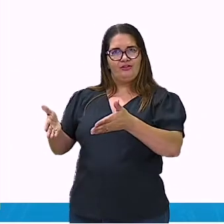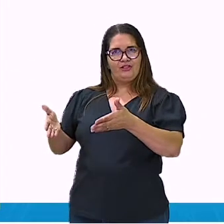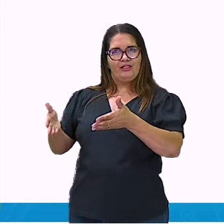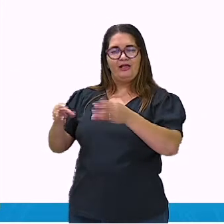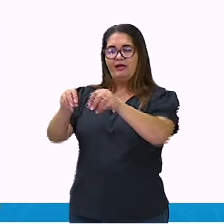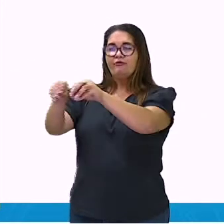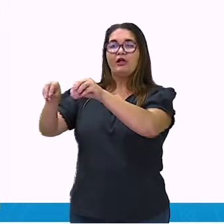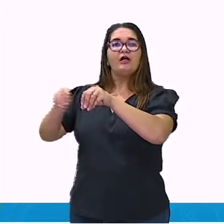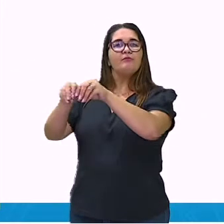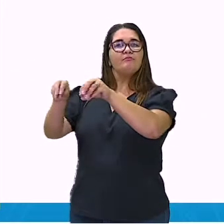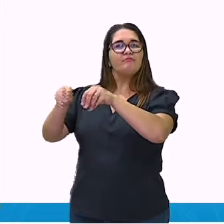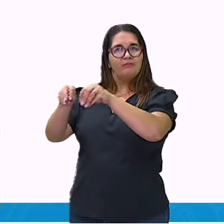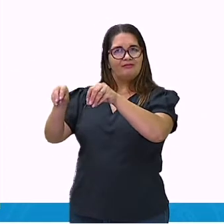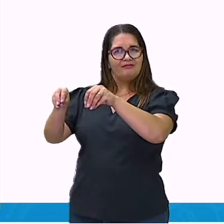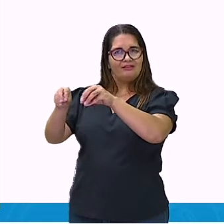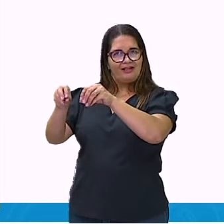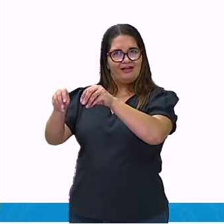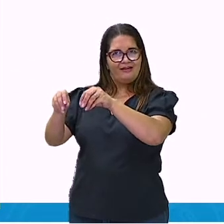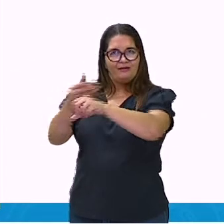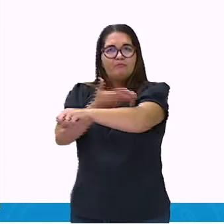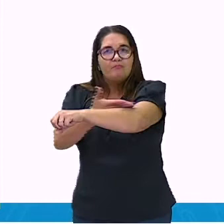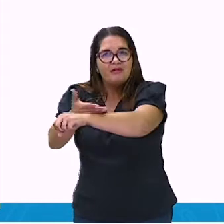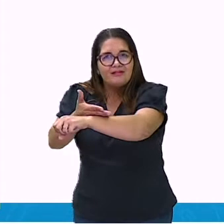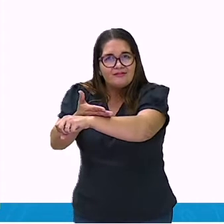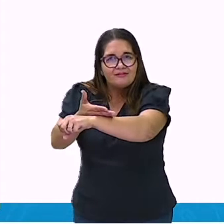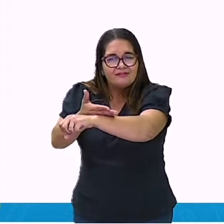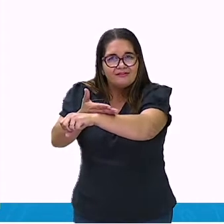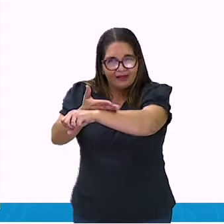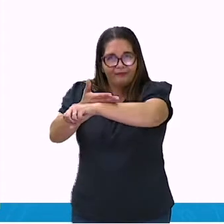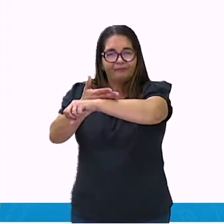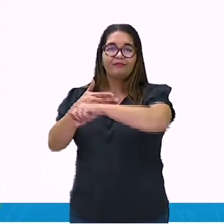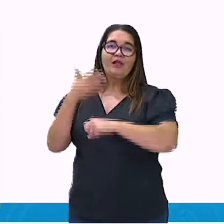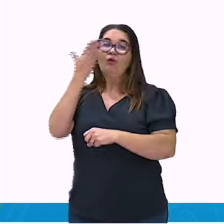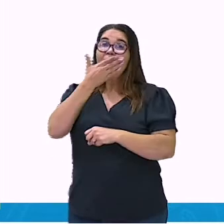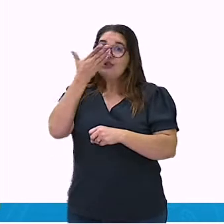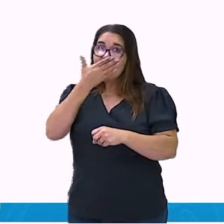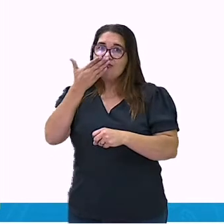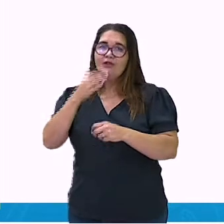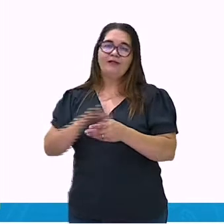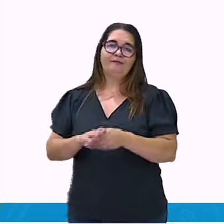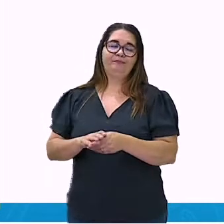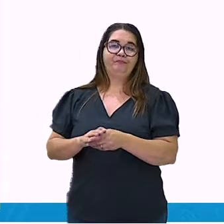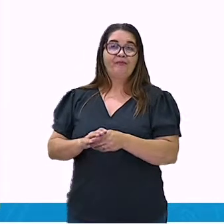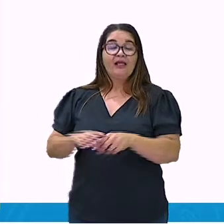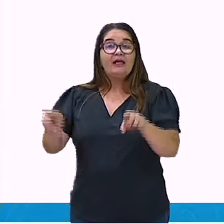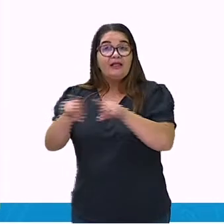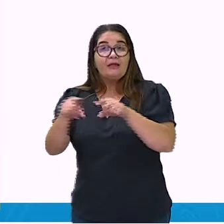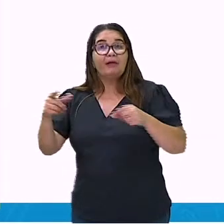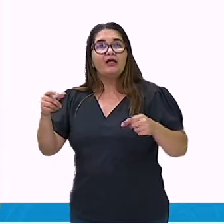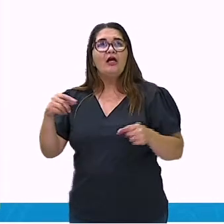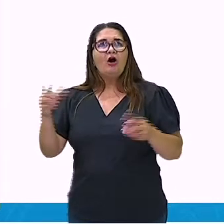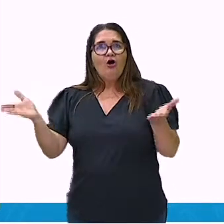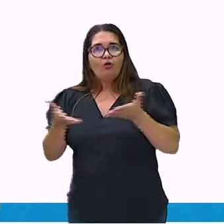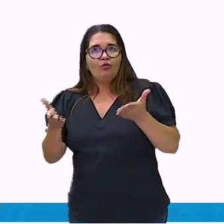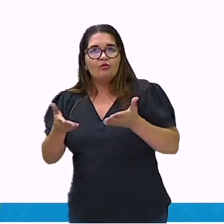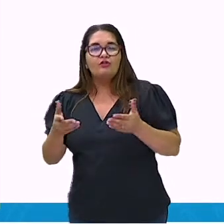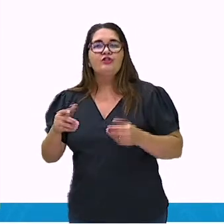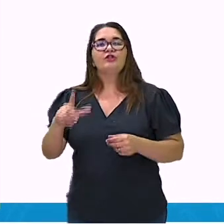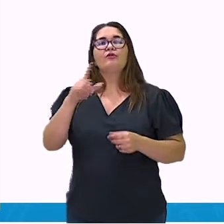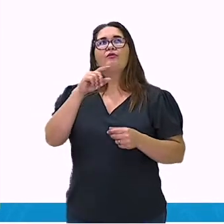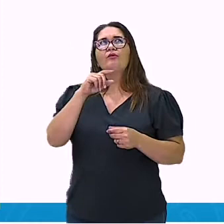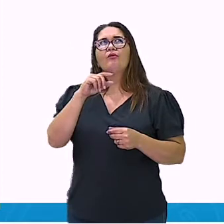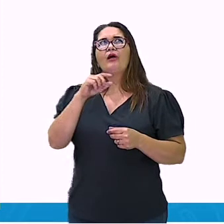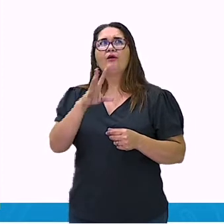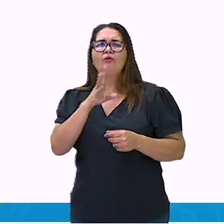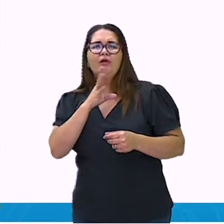o que vem do melaço, que é despejado, que nós chamamos aqui de rapadura. Olha que interessante.